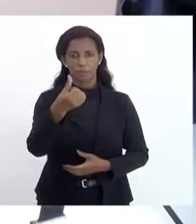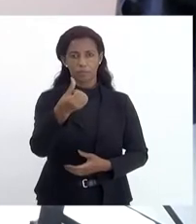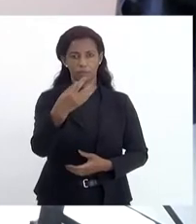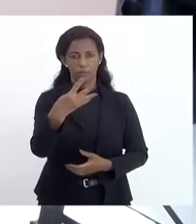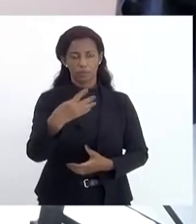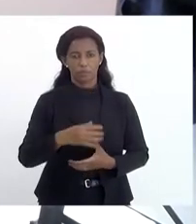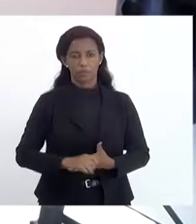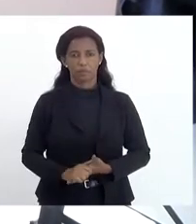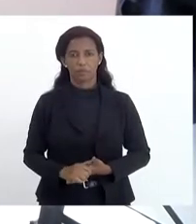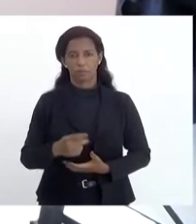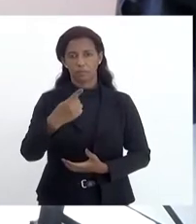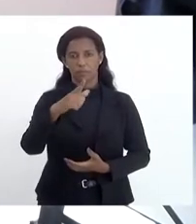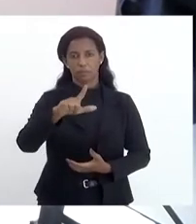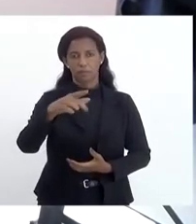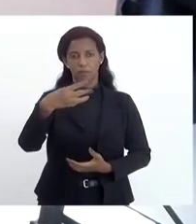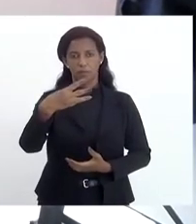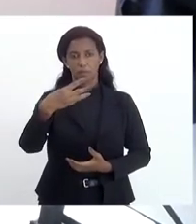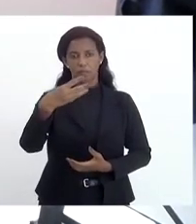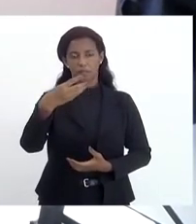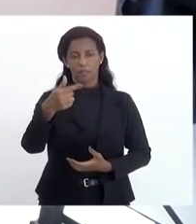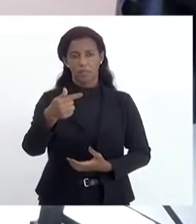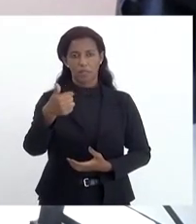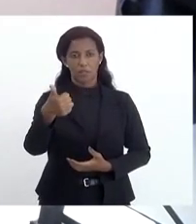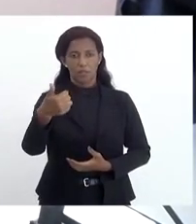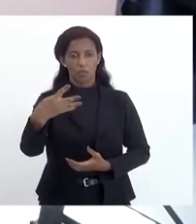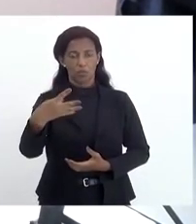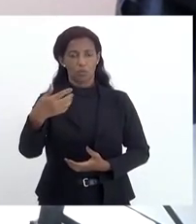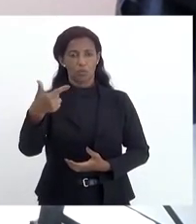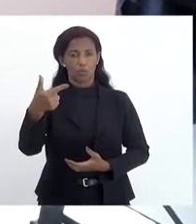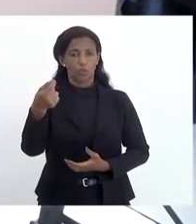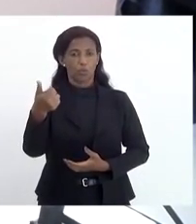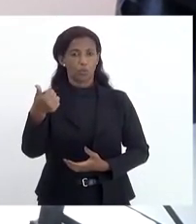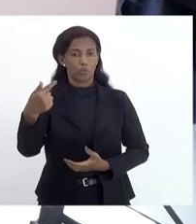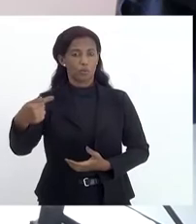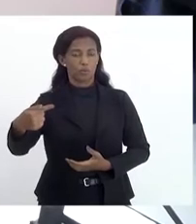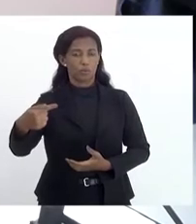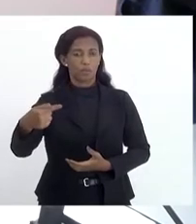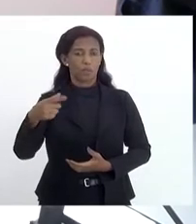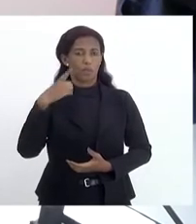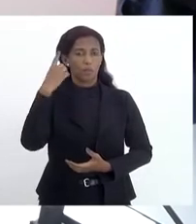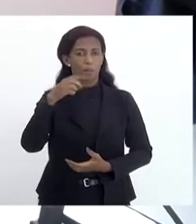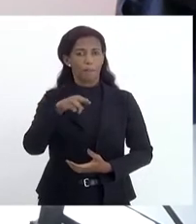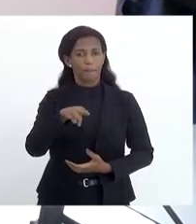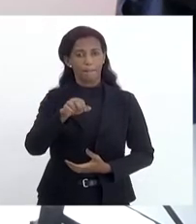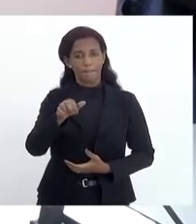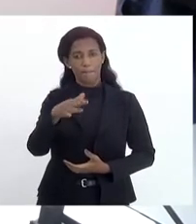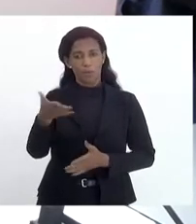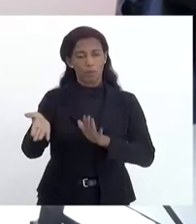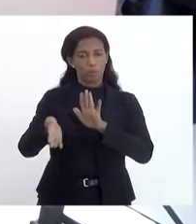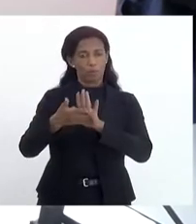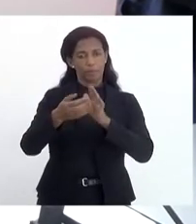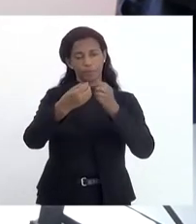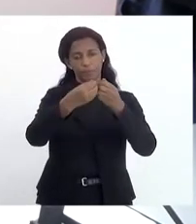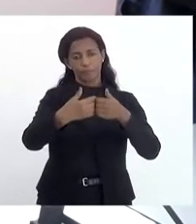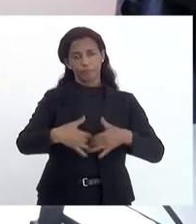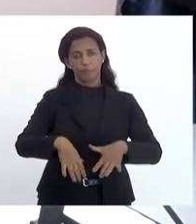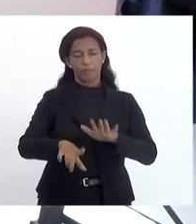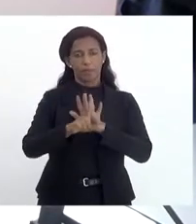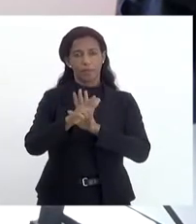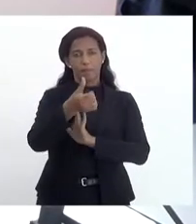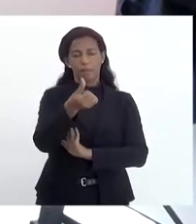64, projeto de lei 3714-2017, autoria do deputado Milton Rangel, o parecer pela prejudicabilidade pela